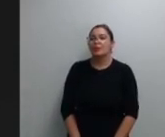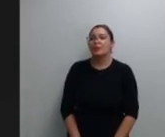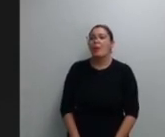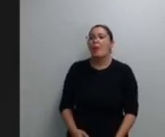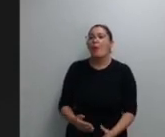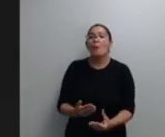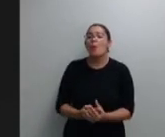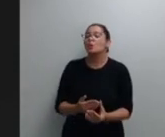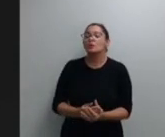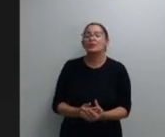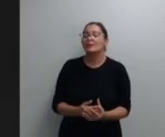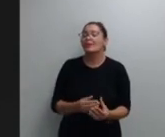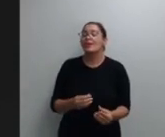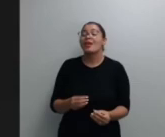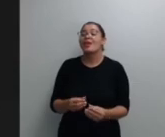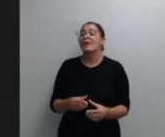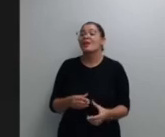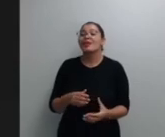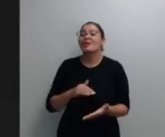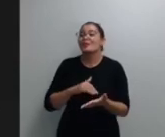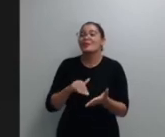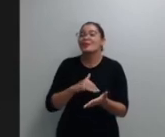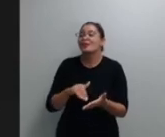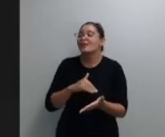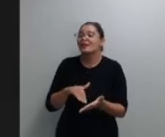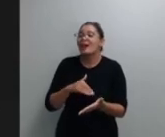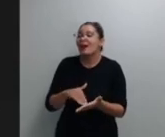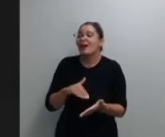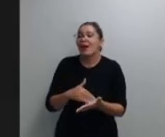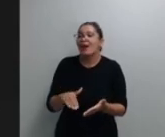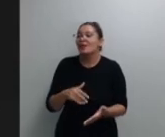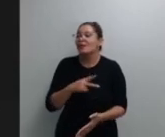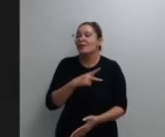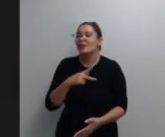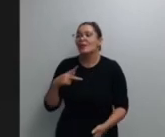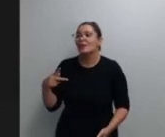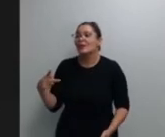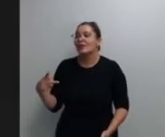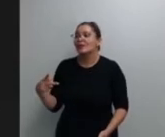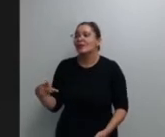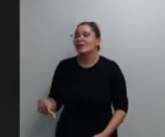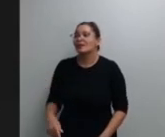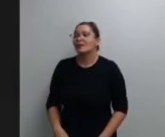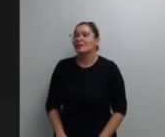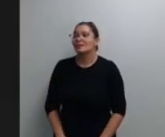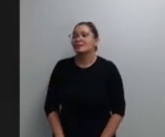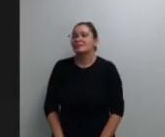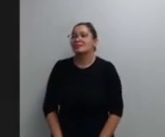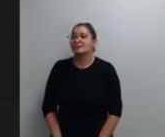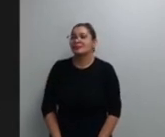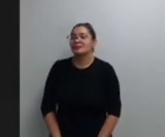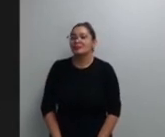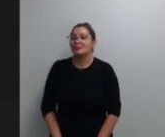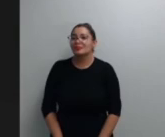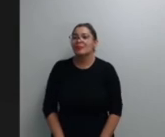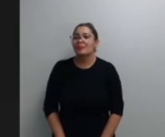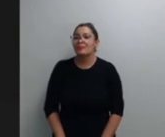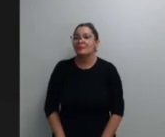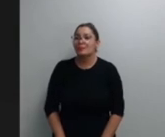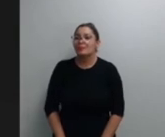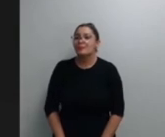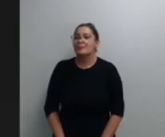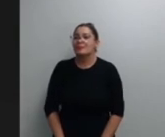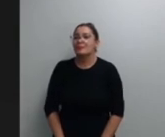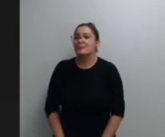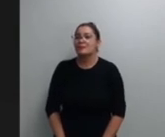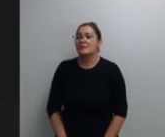presidência hein estou empurrando empurrando você não é assistente nunca você nem se está aqui tremei da presidência tremei assim como